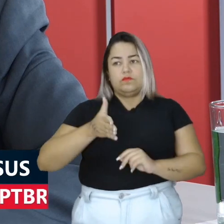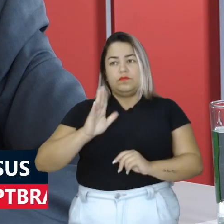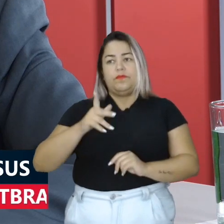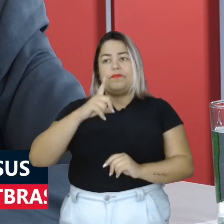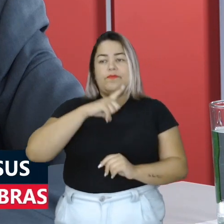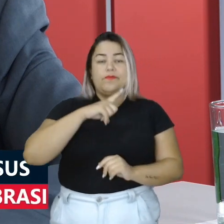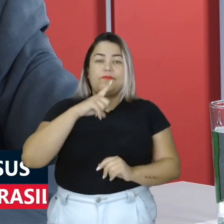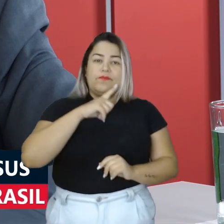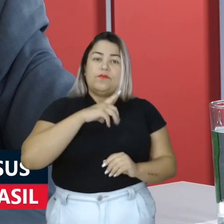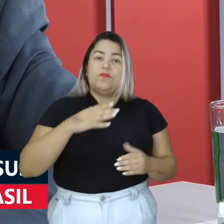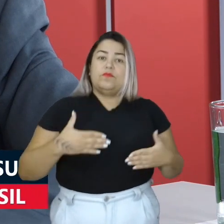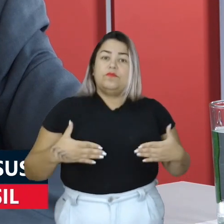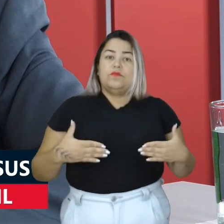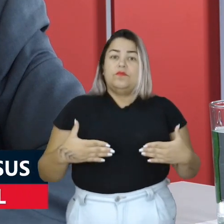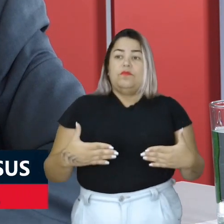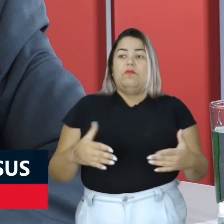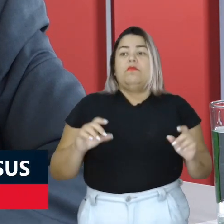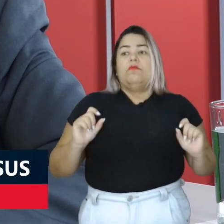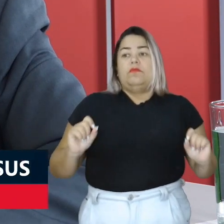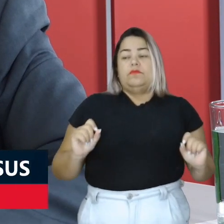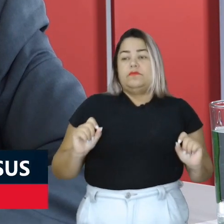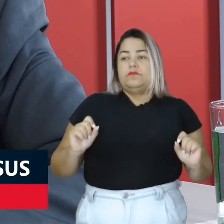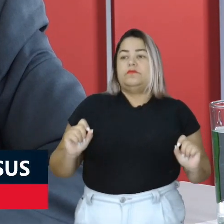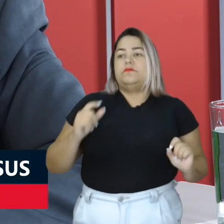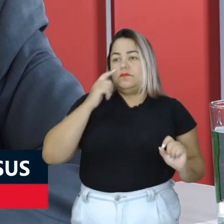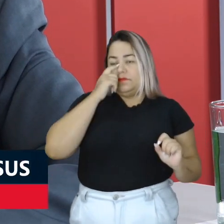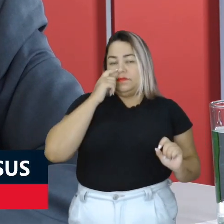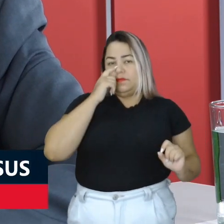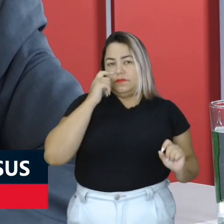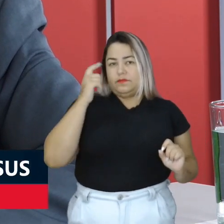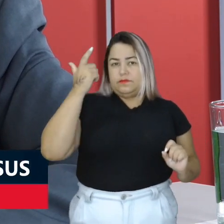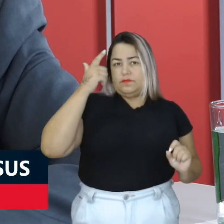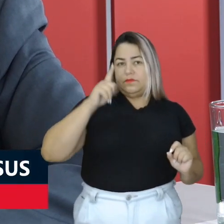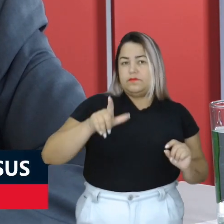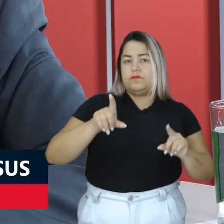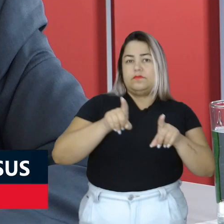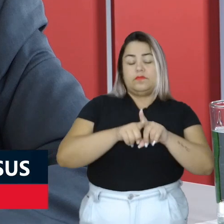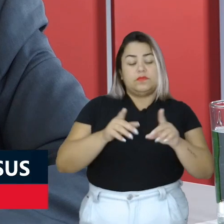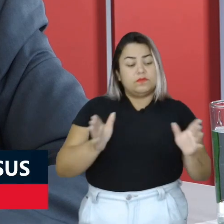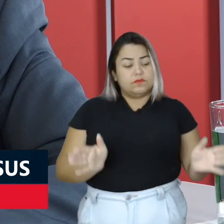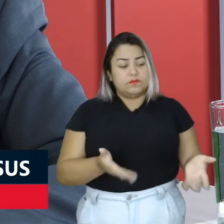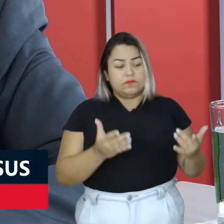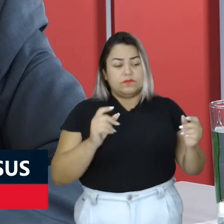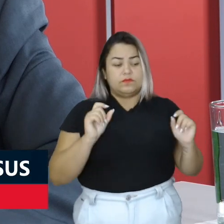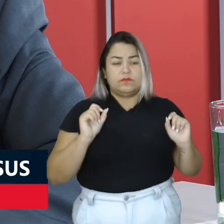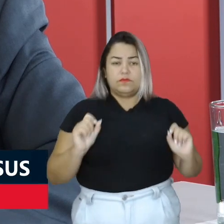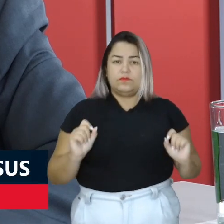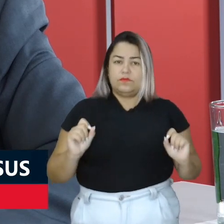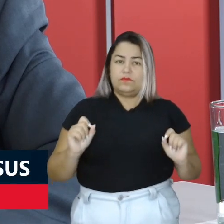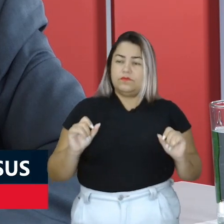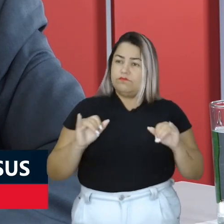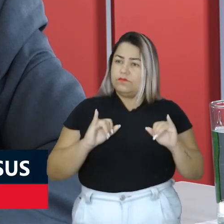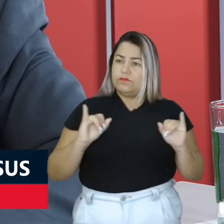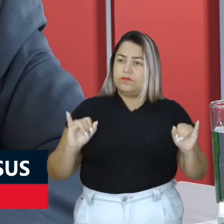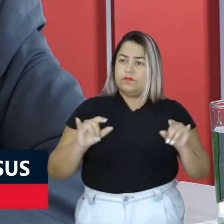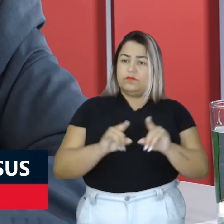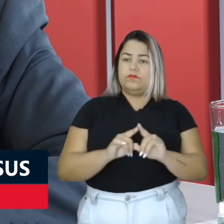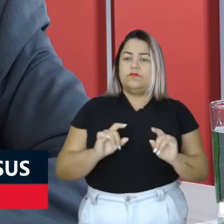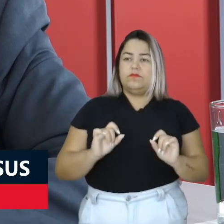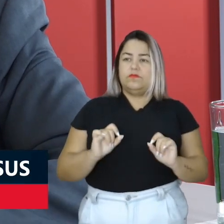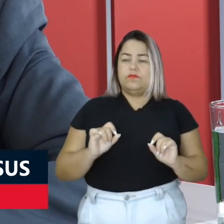do Ministério, uma recuperação financeira desse incentivo. Então, as notícias são muito positivas. E só